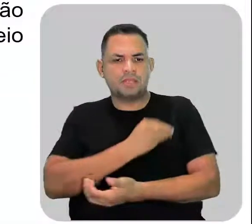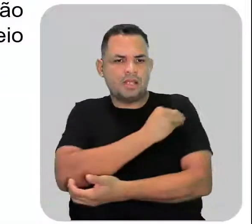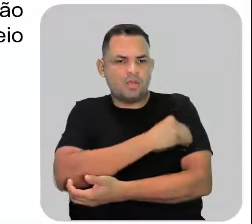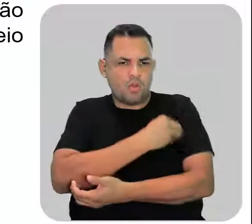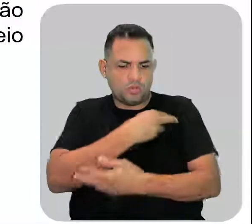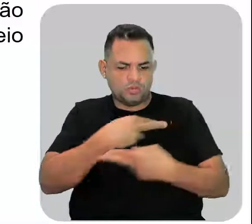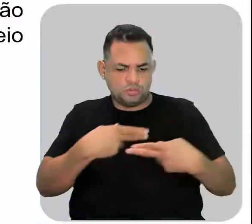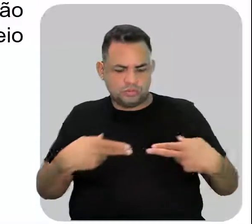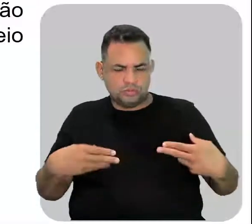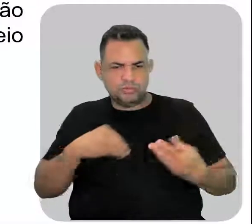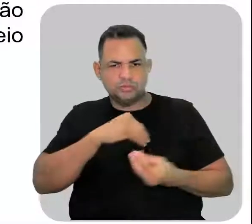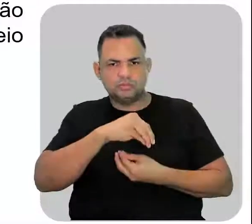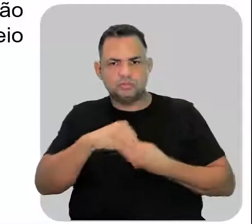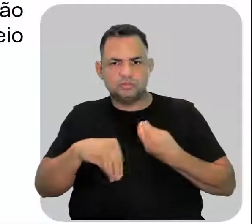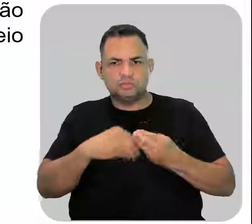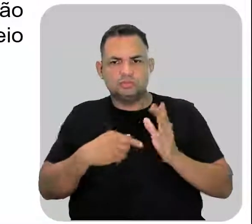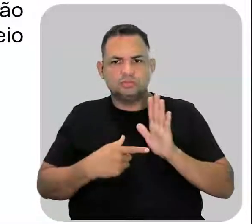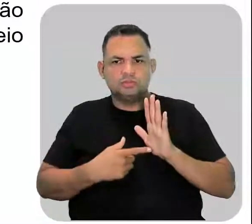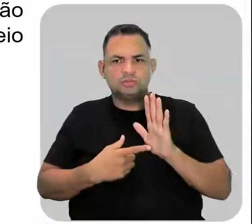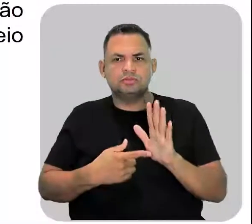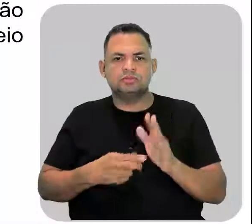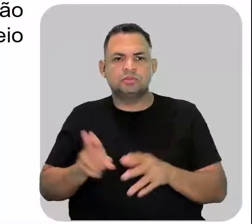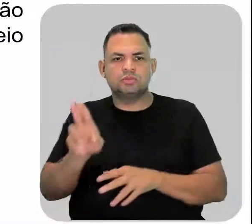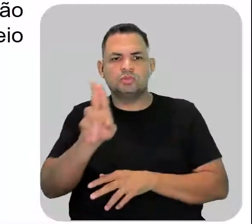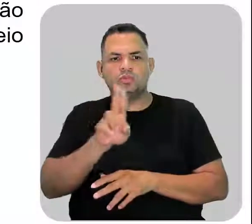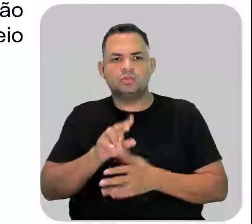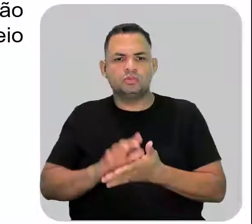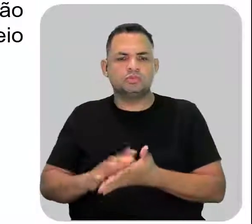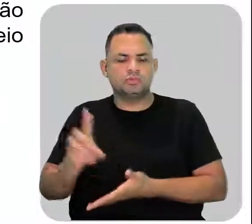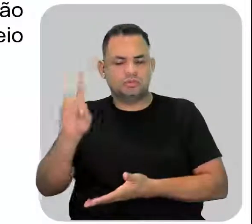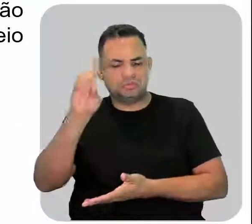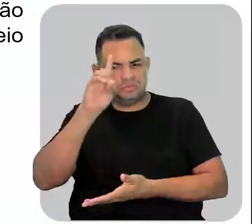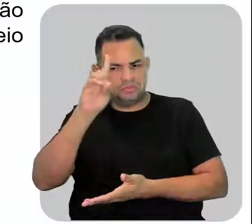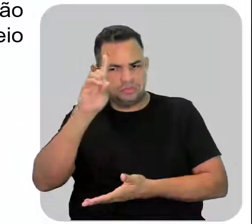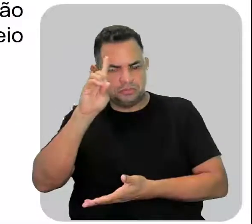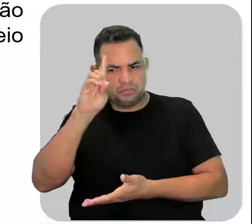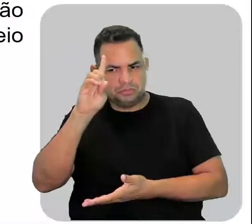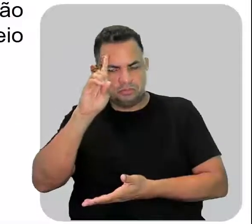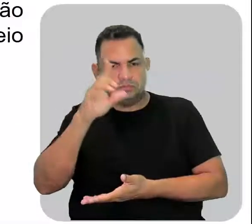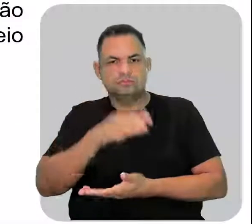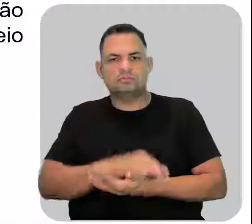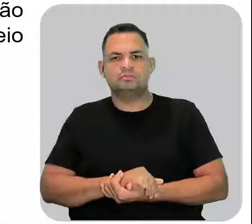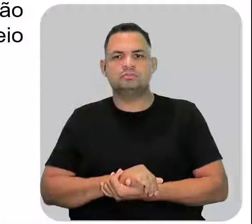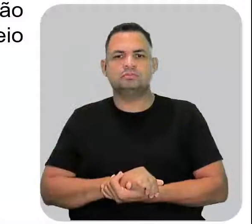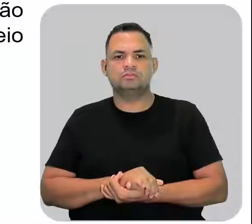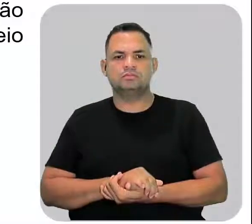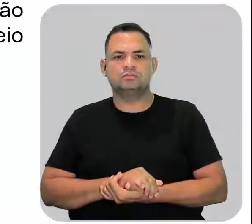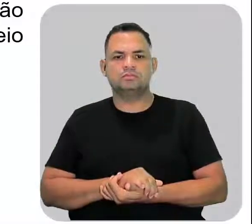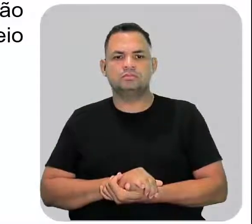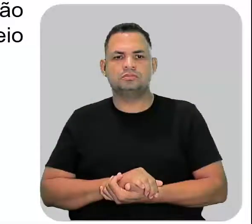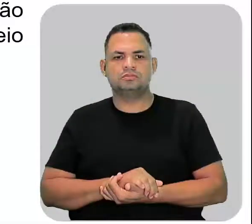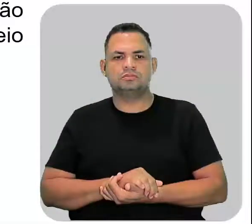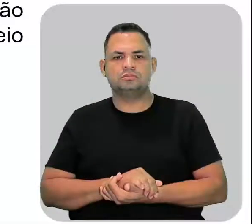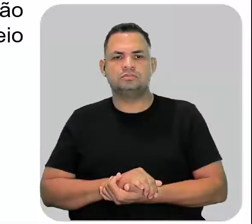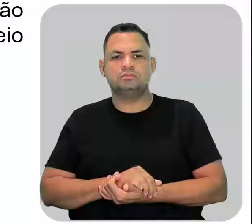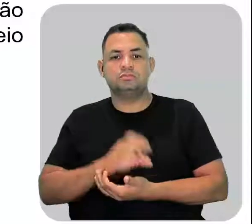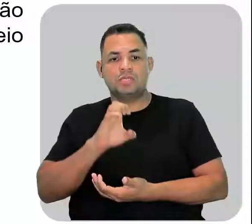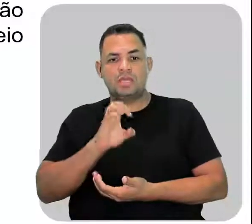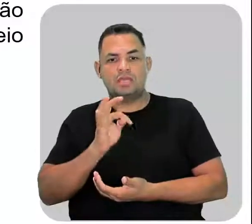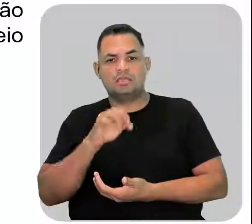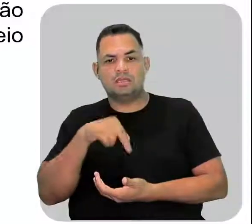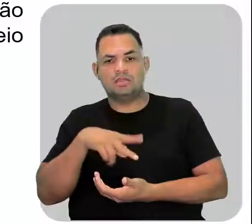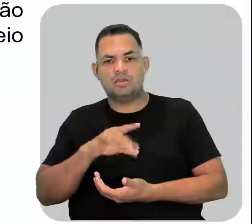os álcools são compostos que apresentam muitas aplicações em nosso cotidiano.